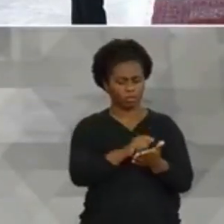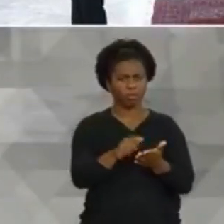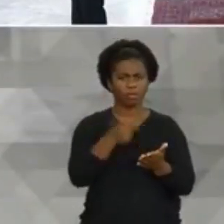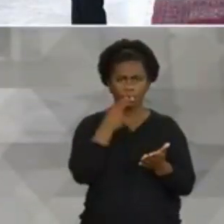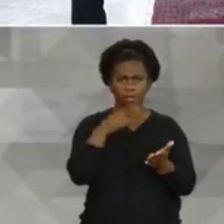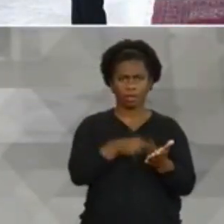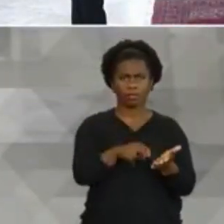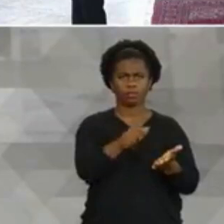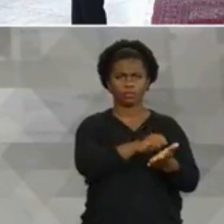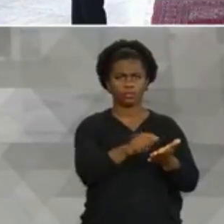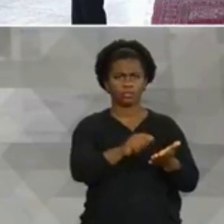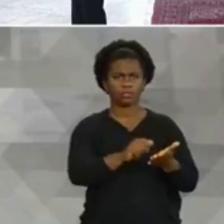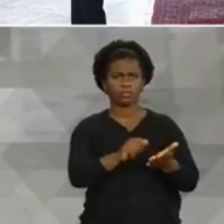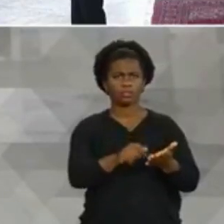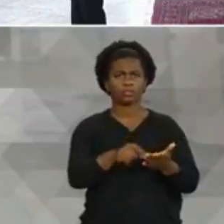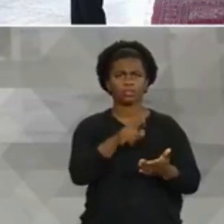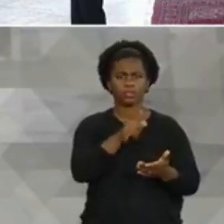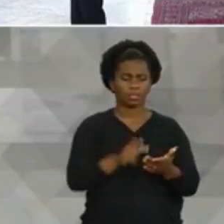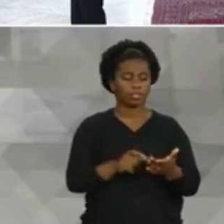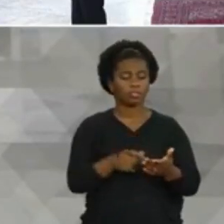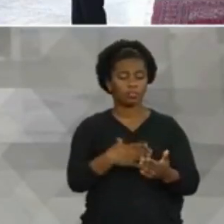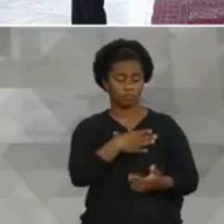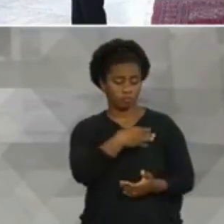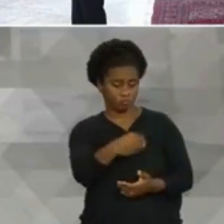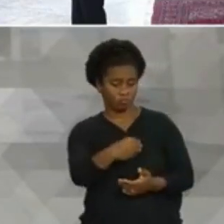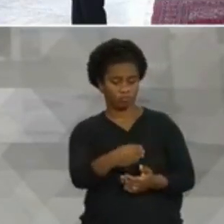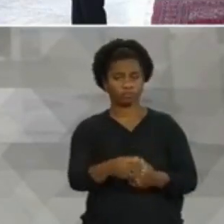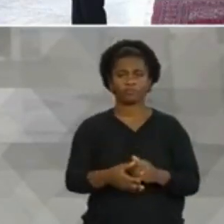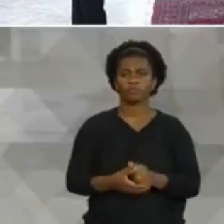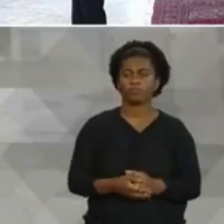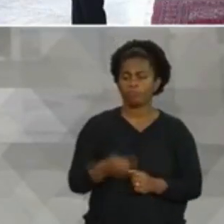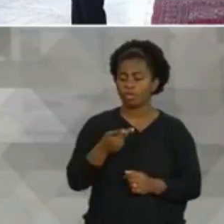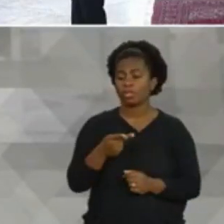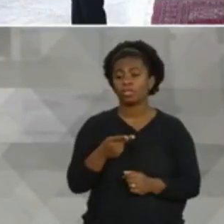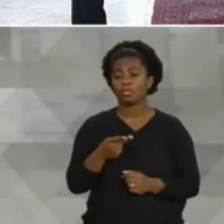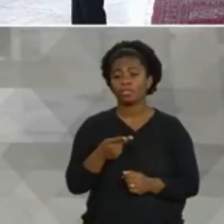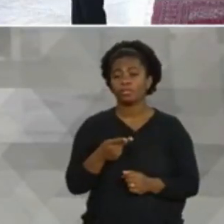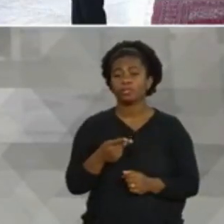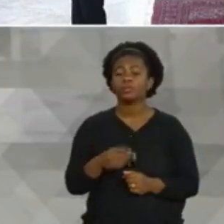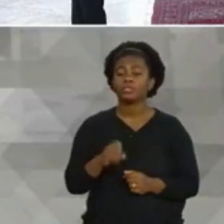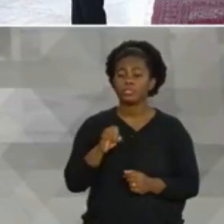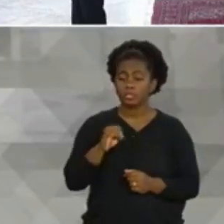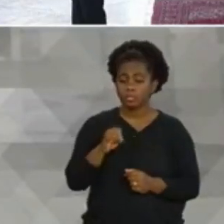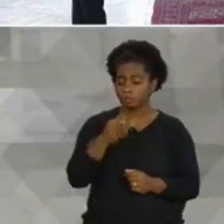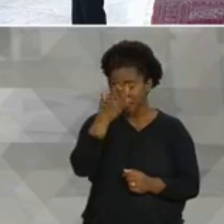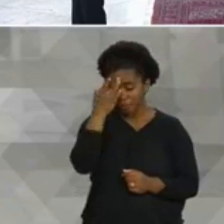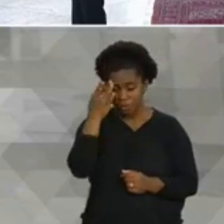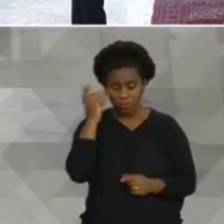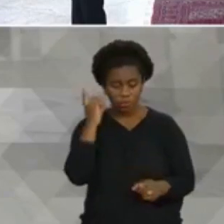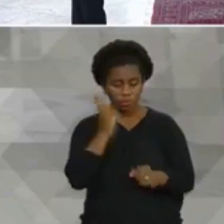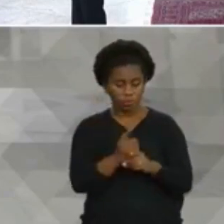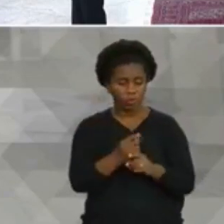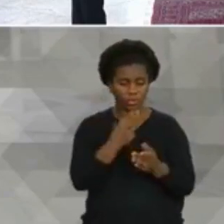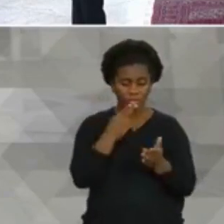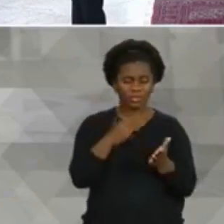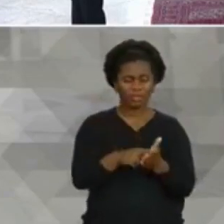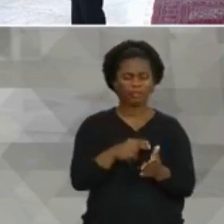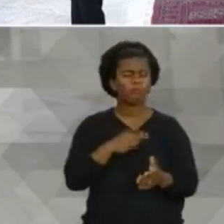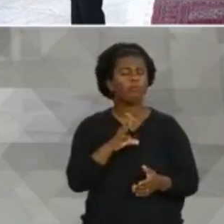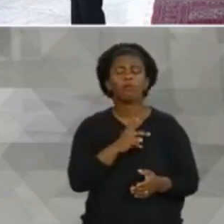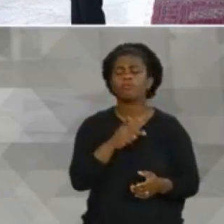carta? Tem uma carta aí que ele escreveu para o filho, dizendo para o filho que alguém ia achar essa carta e levar para ele, que amava muito o filho